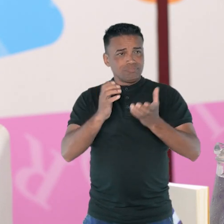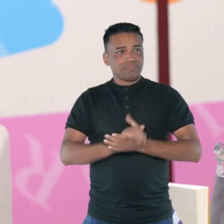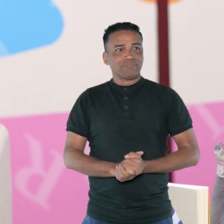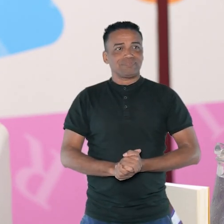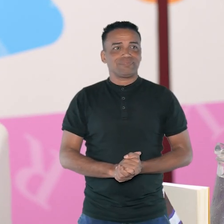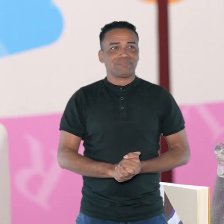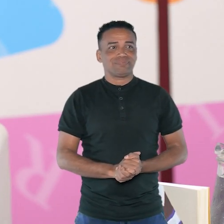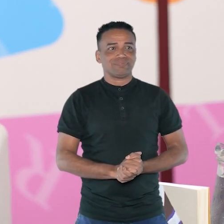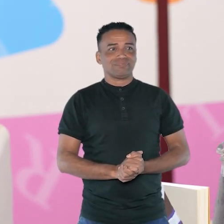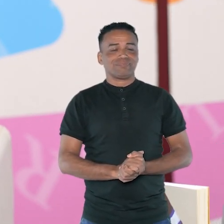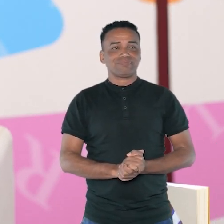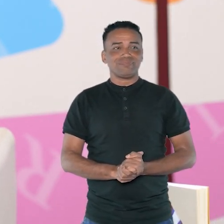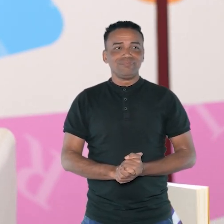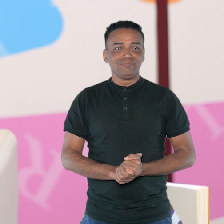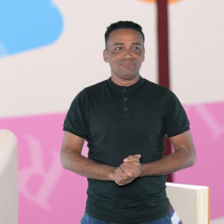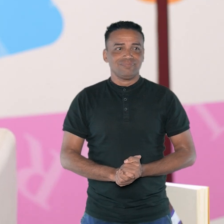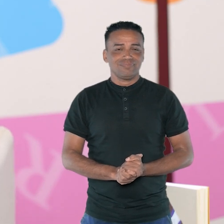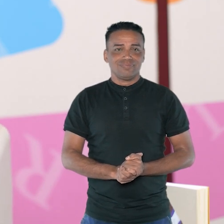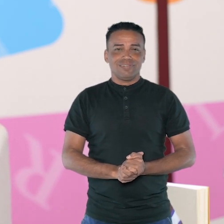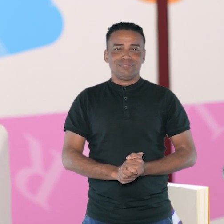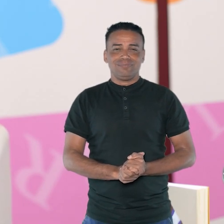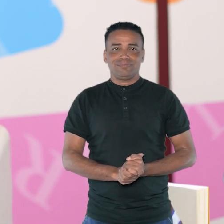Aqui. Joana, aqui na frente.